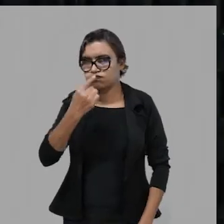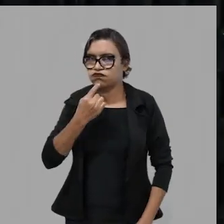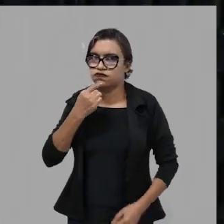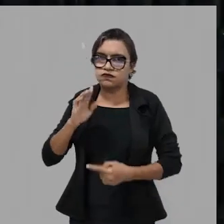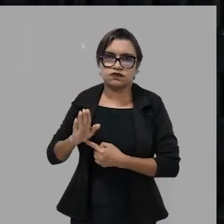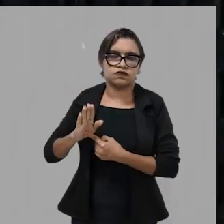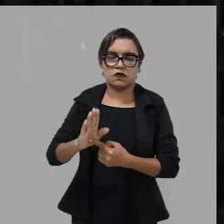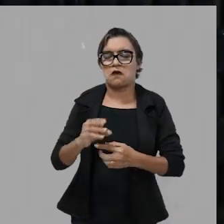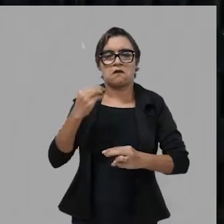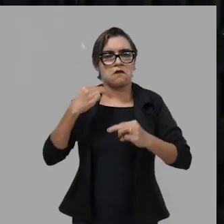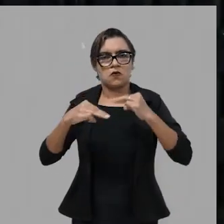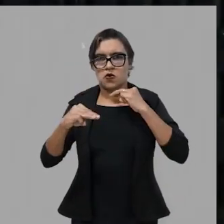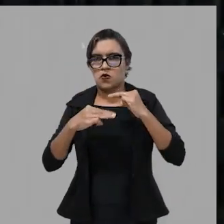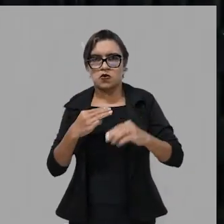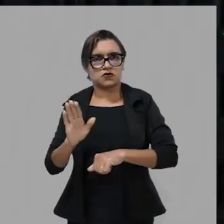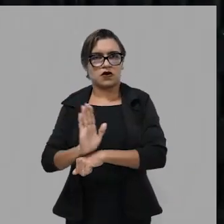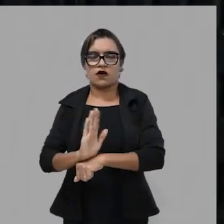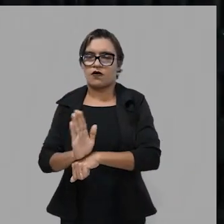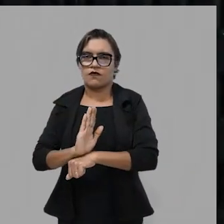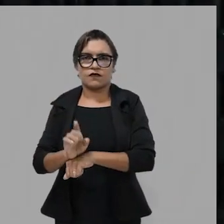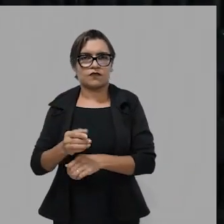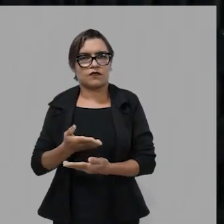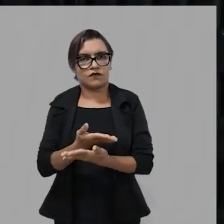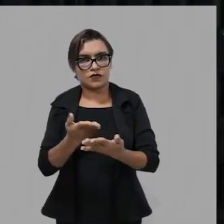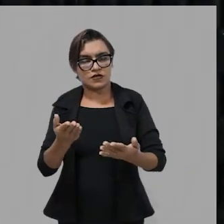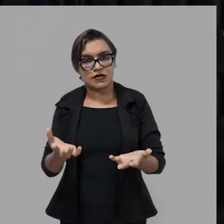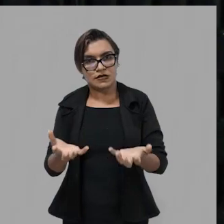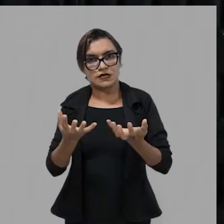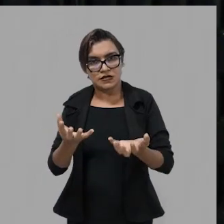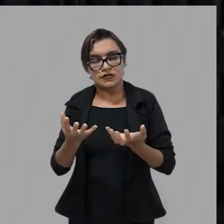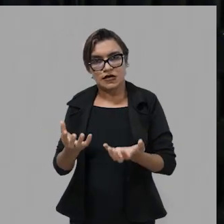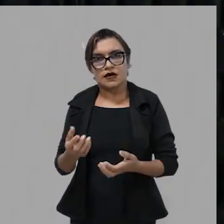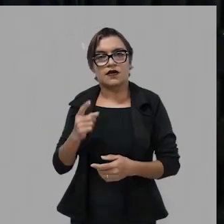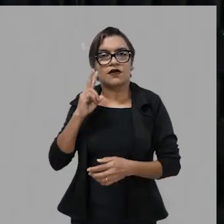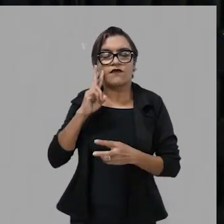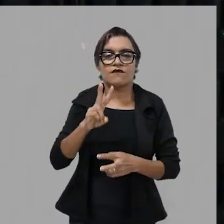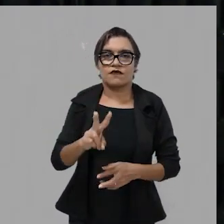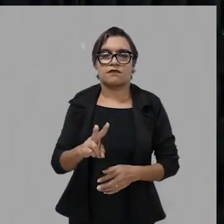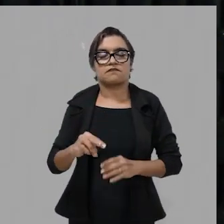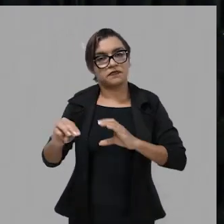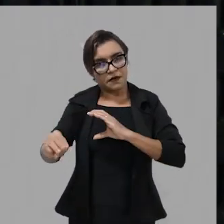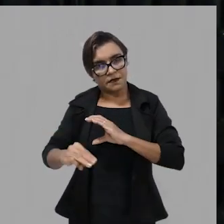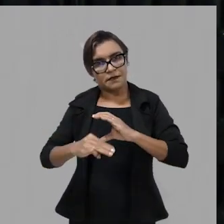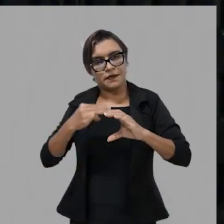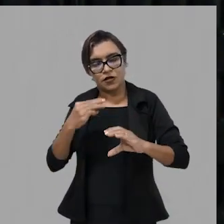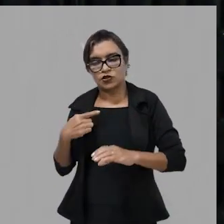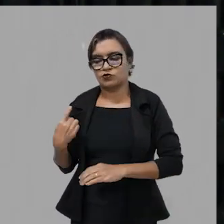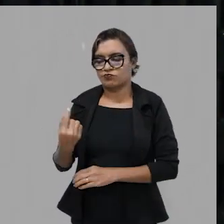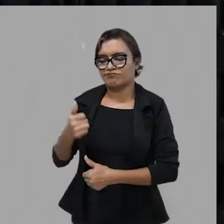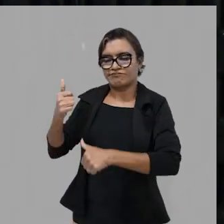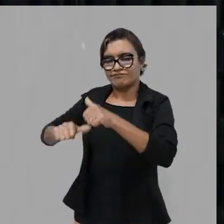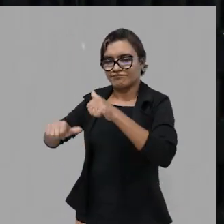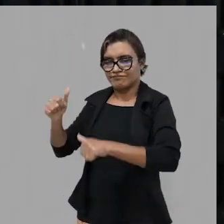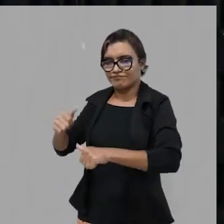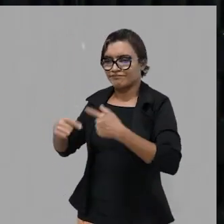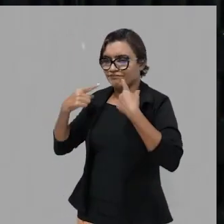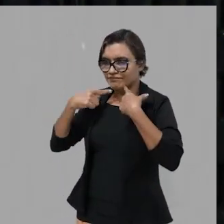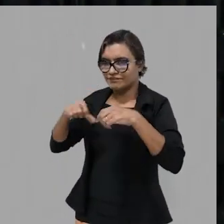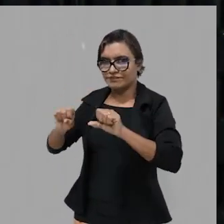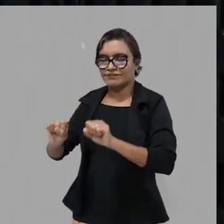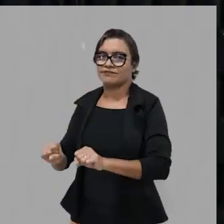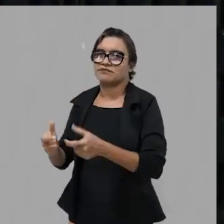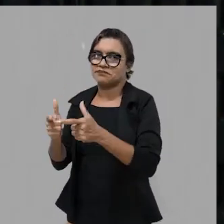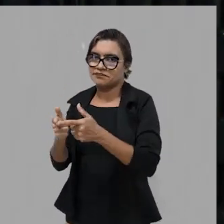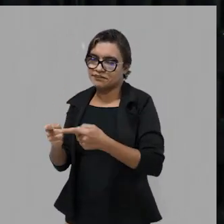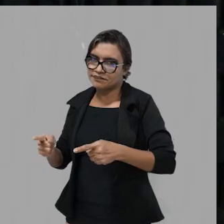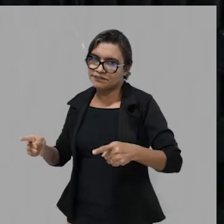a música, o filme que vocês querem ver aqui no nosso momento português nas redes. E mandem para a gente que a gente vai fazer uma análise linguística, uma análise mais